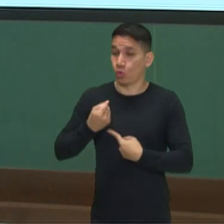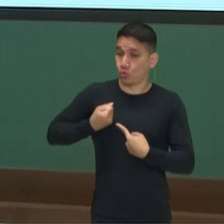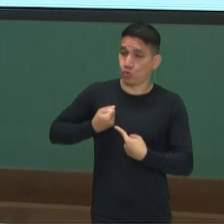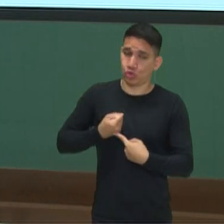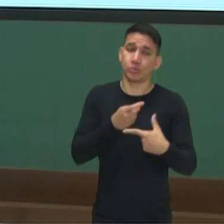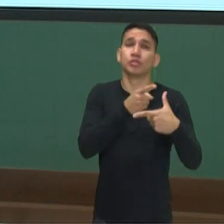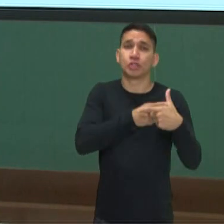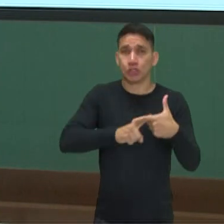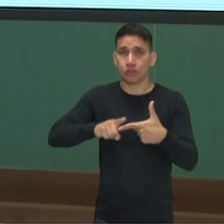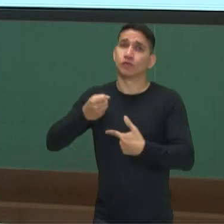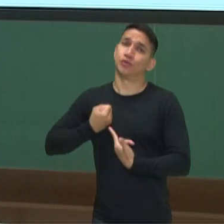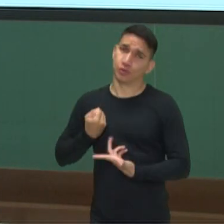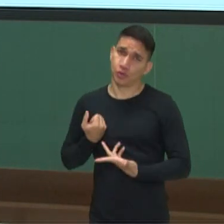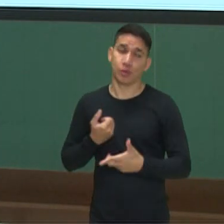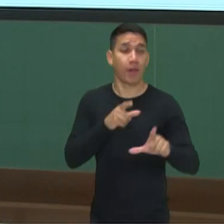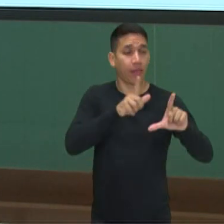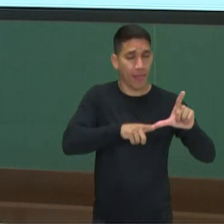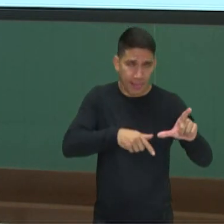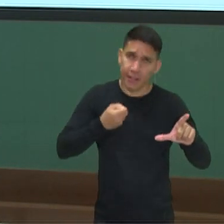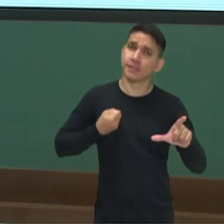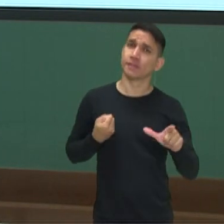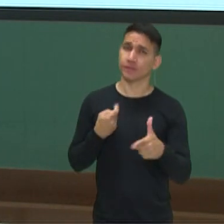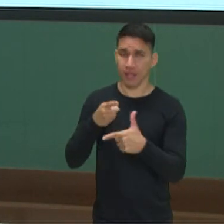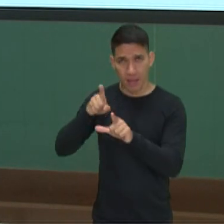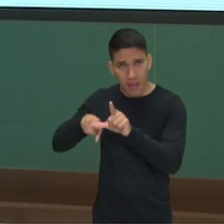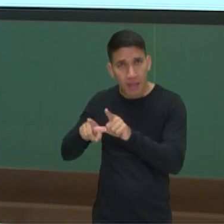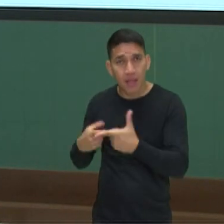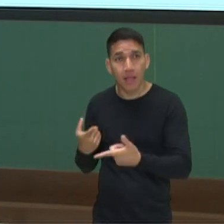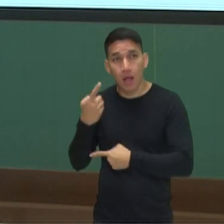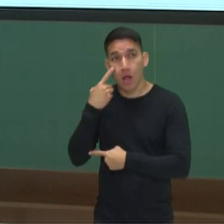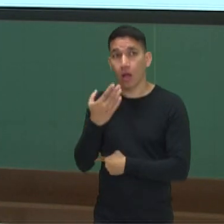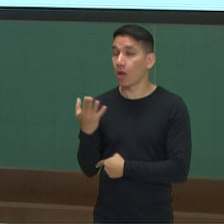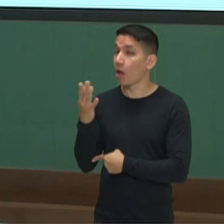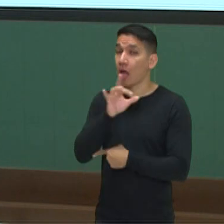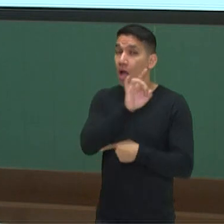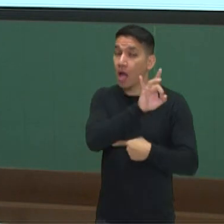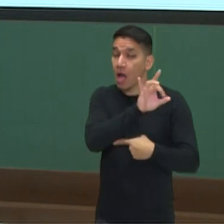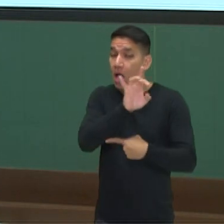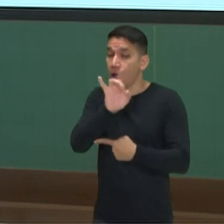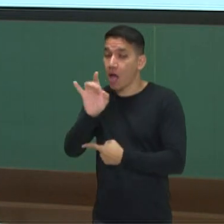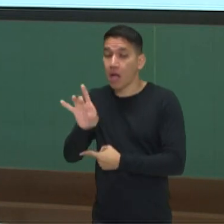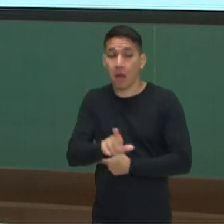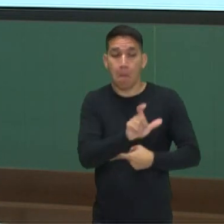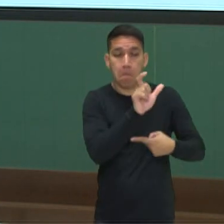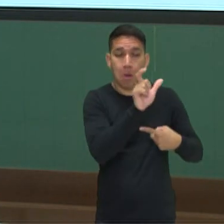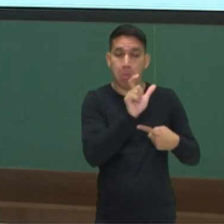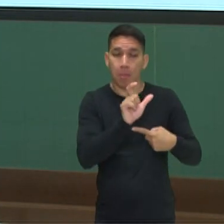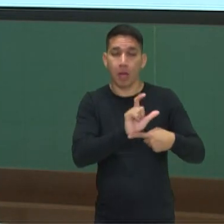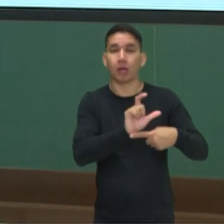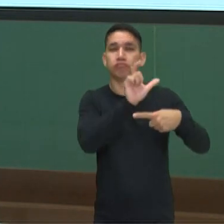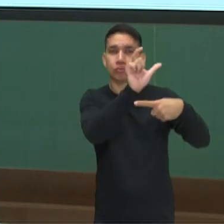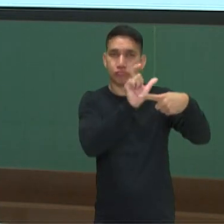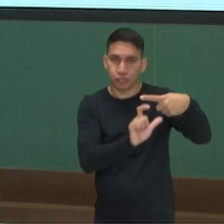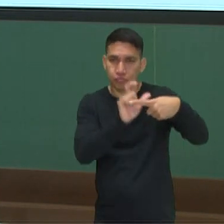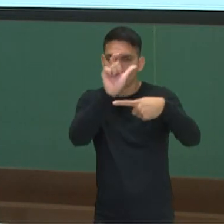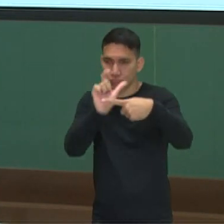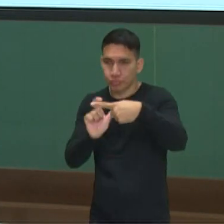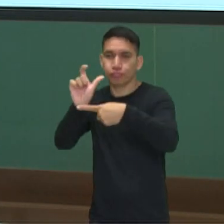com letra. Número com número, dividimos cada termo do polinômio pelo monômio, foi isso que